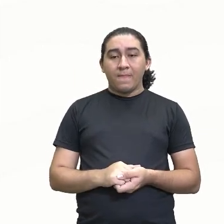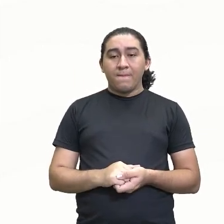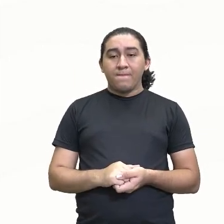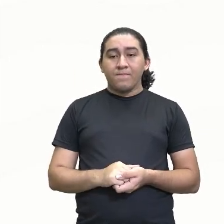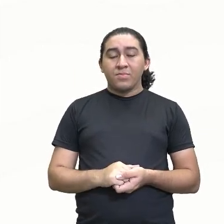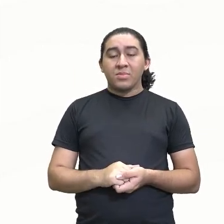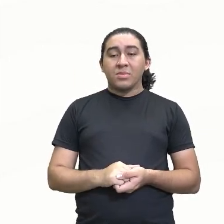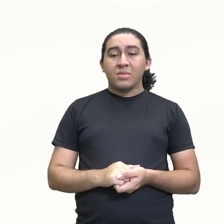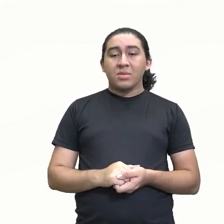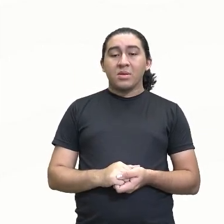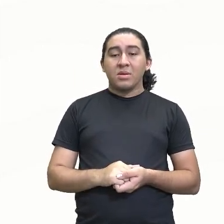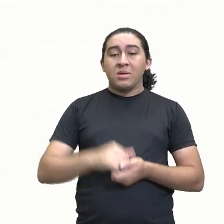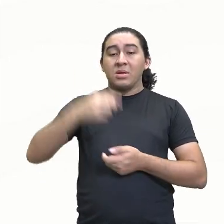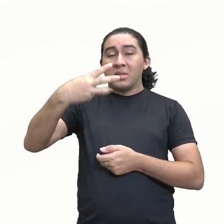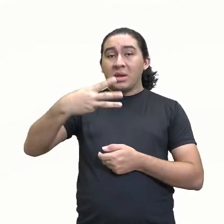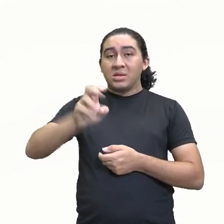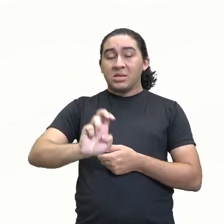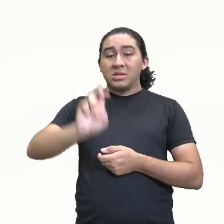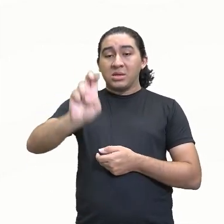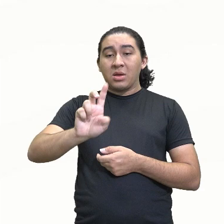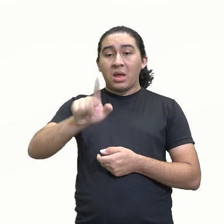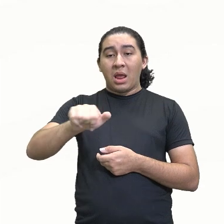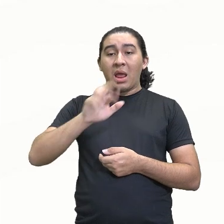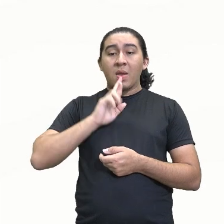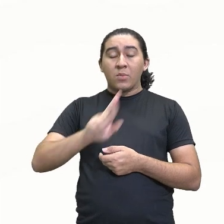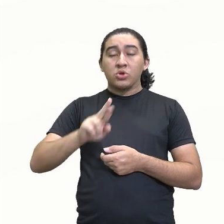é 243.